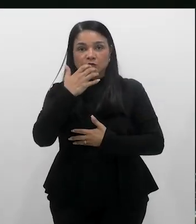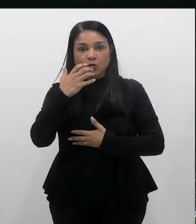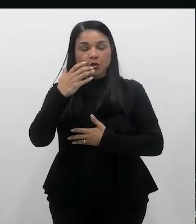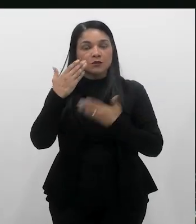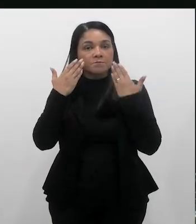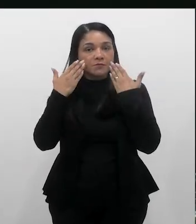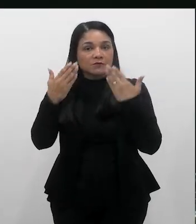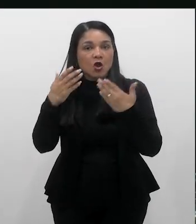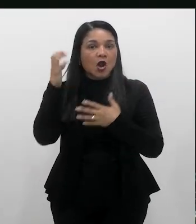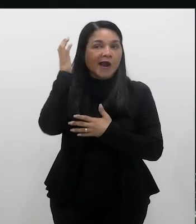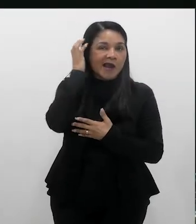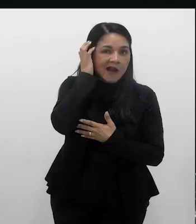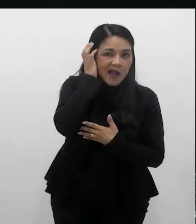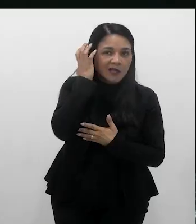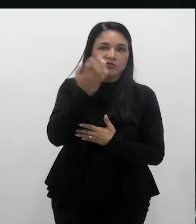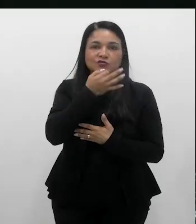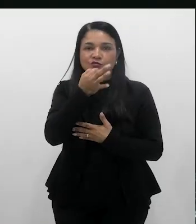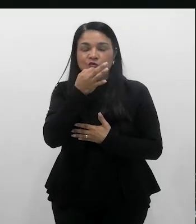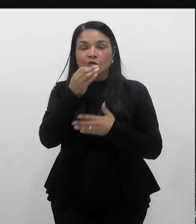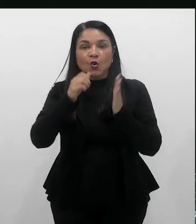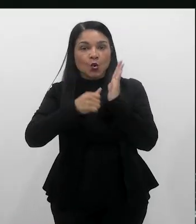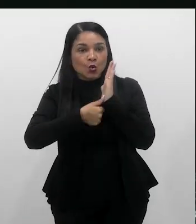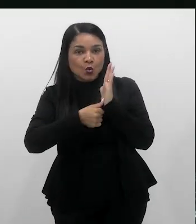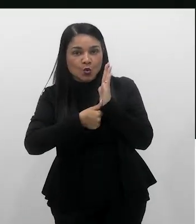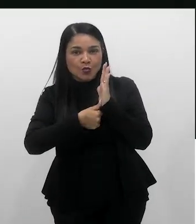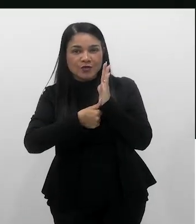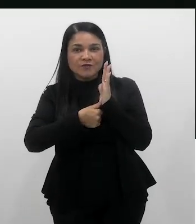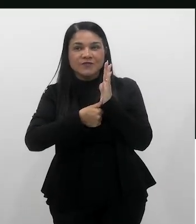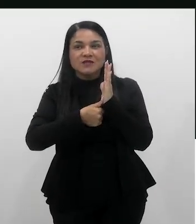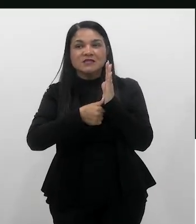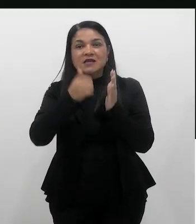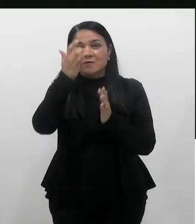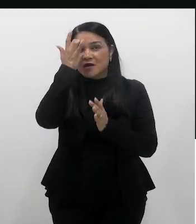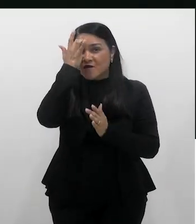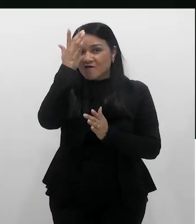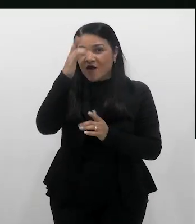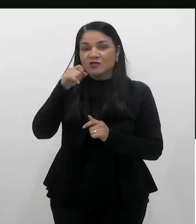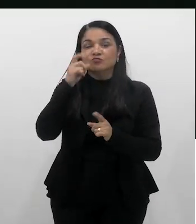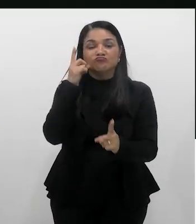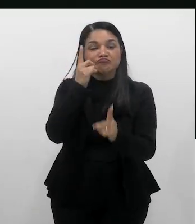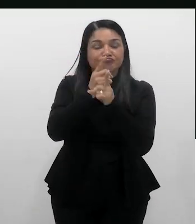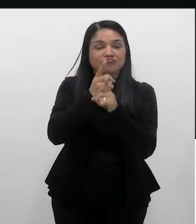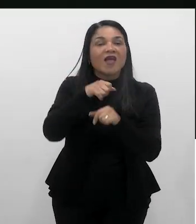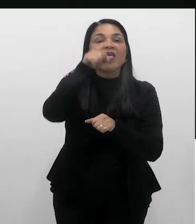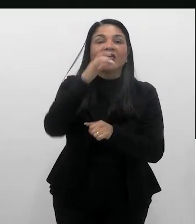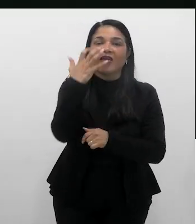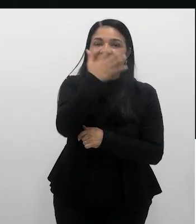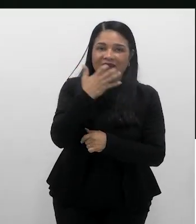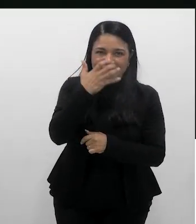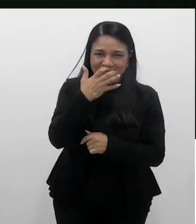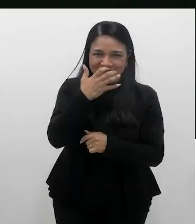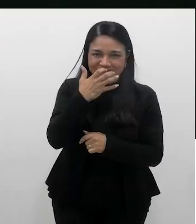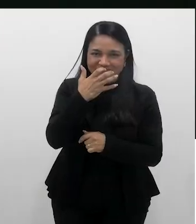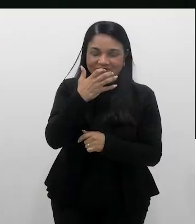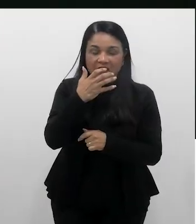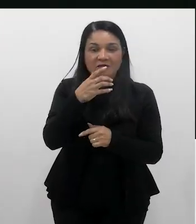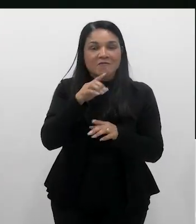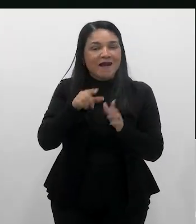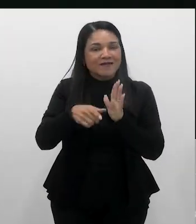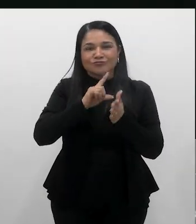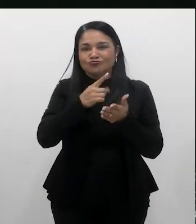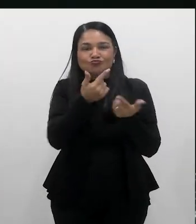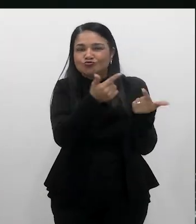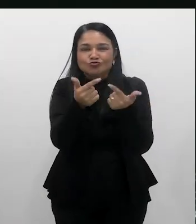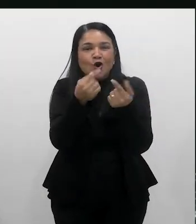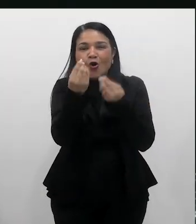se apresentavam nos rádios, nos clubes. Então, talvez fosse mais fácil identificar quem canta, mas realmente quase não tinha nem